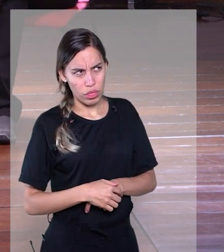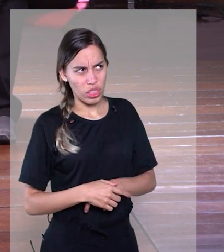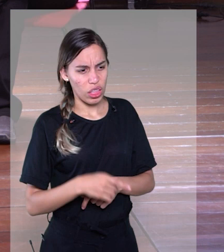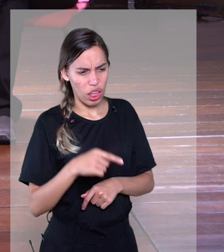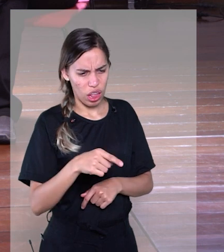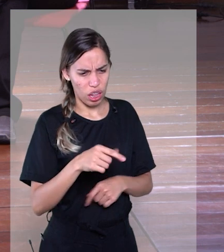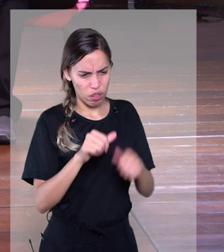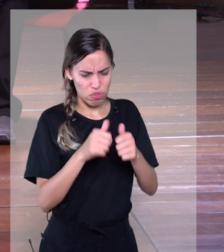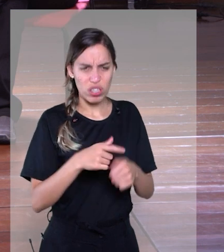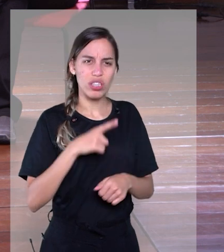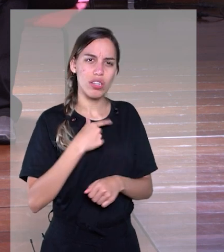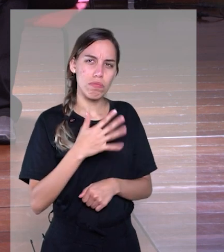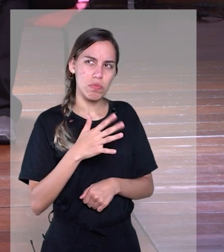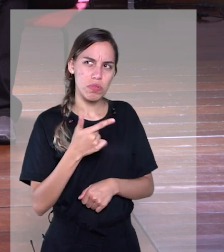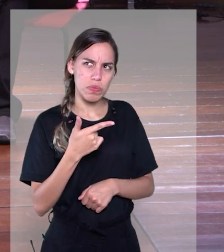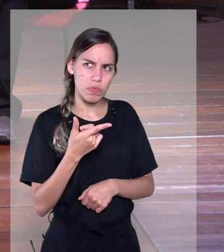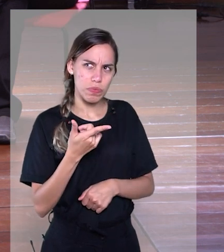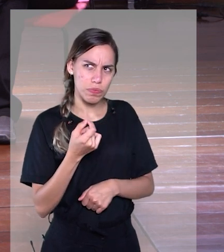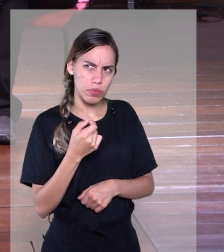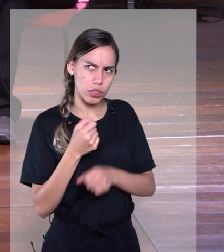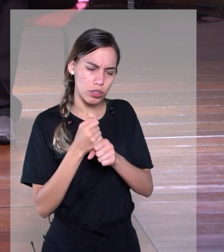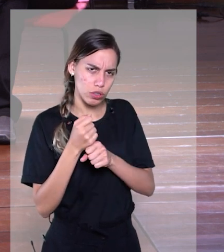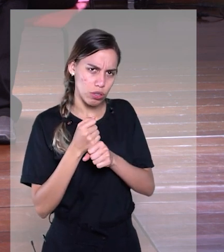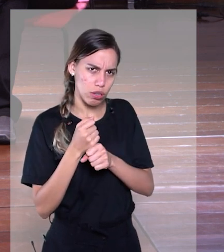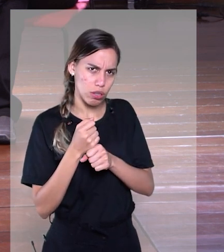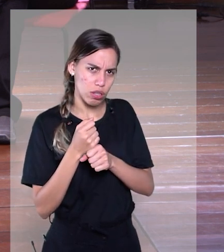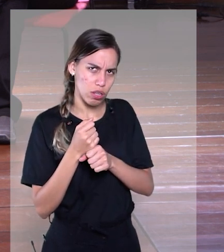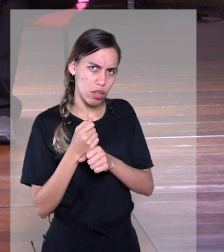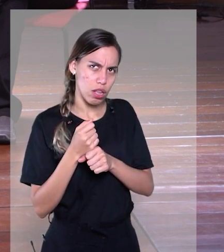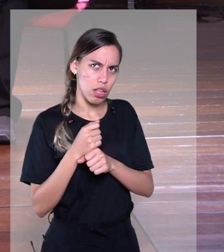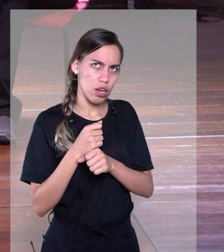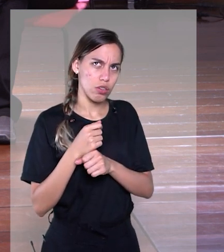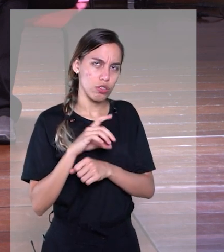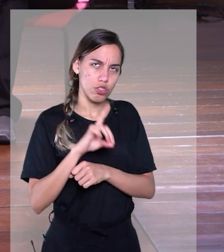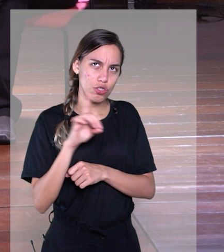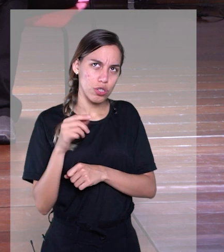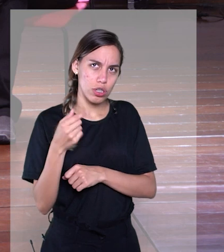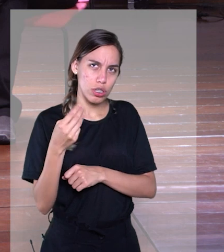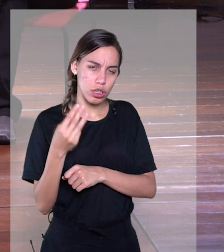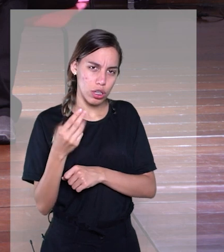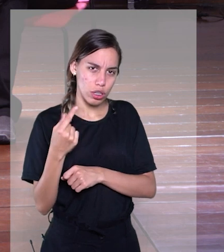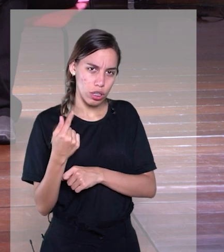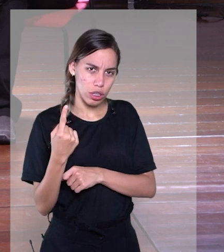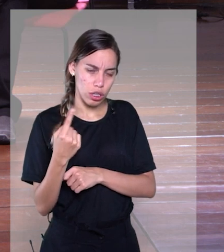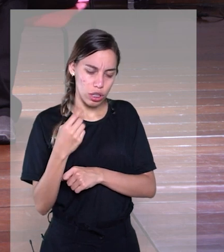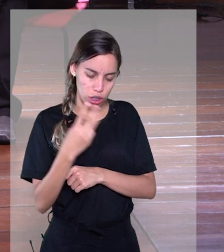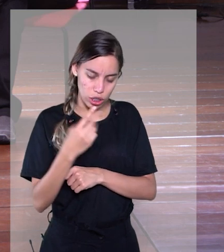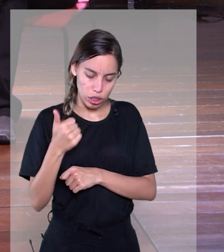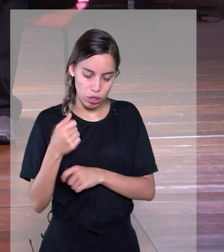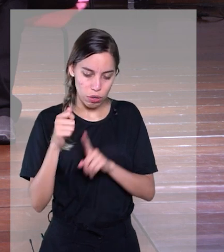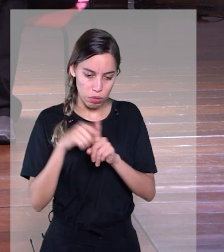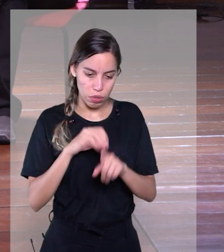estátua tem 20 anos exatos, 20 anos e alguns dias, foi inaugurada no 31 de outubro de 2002,